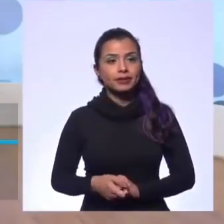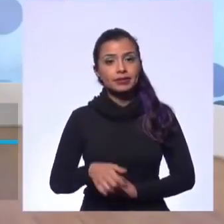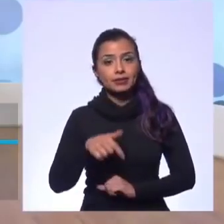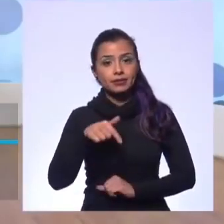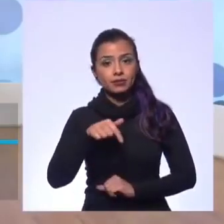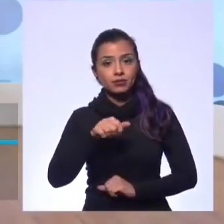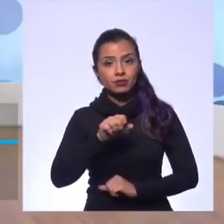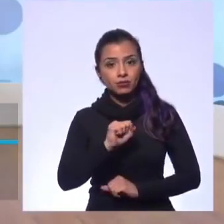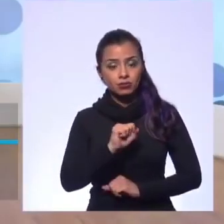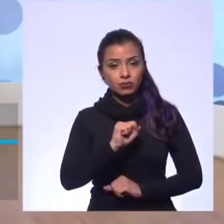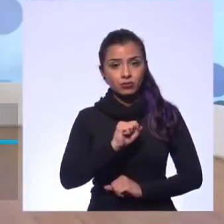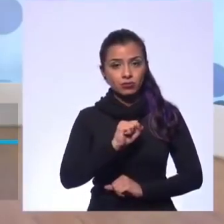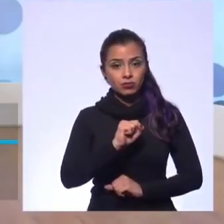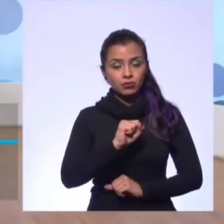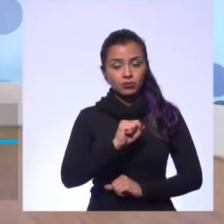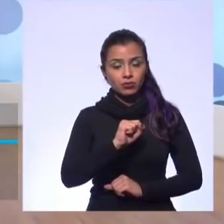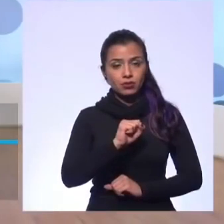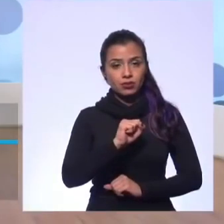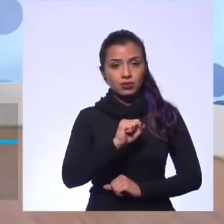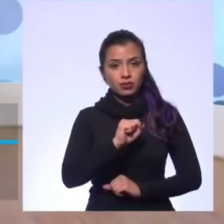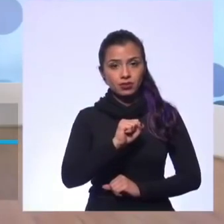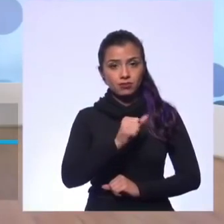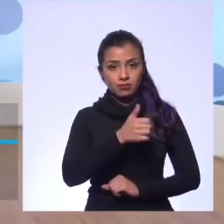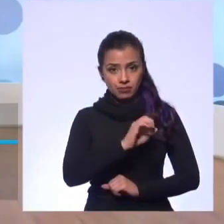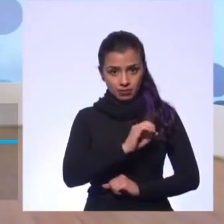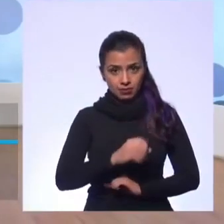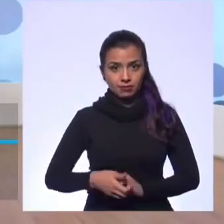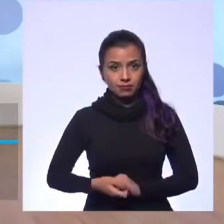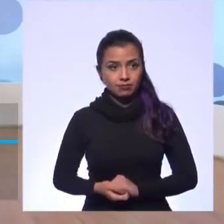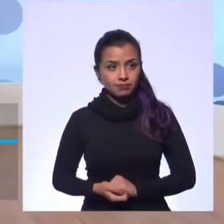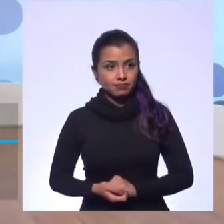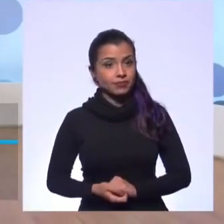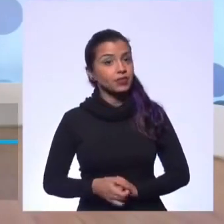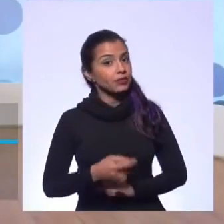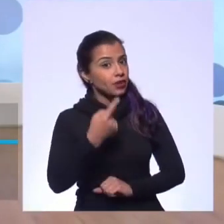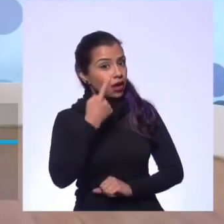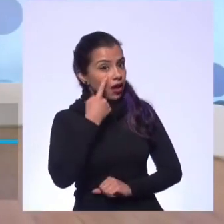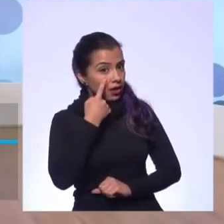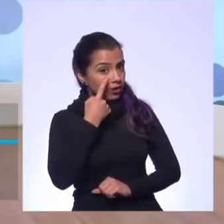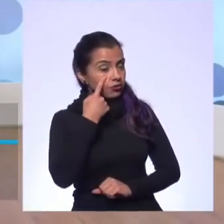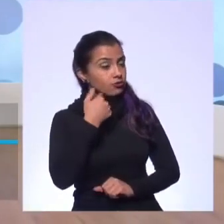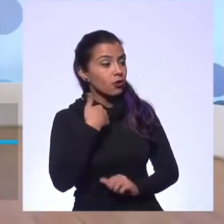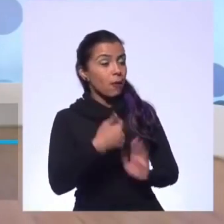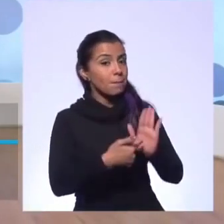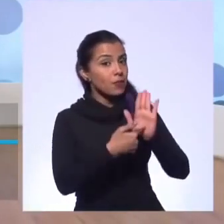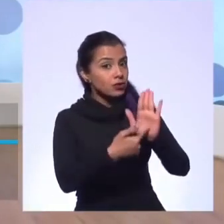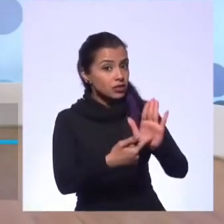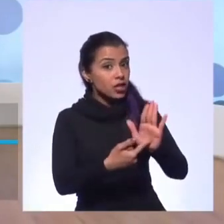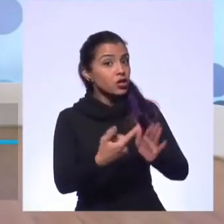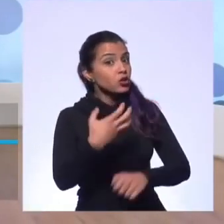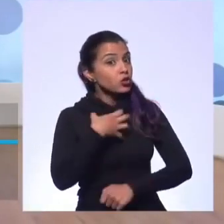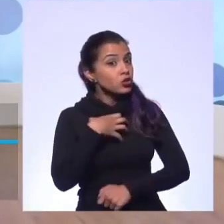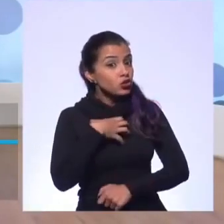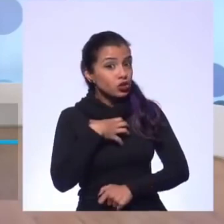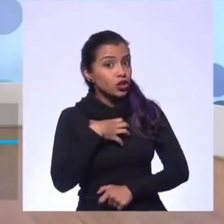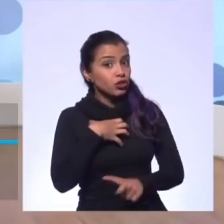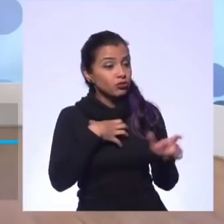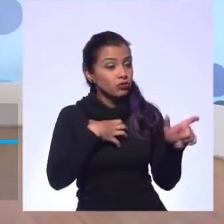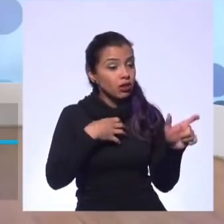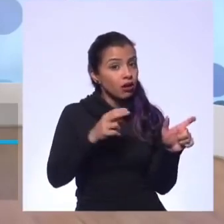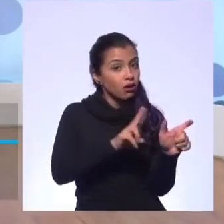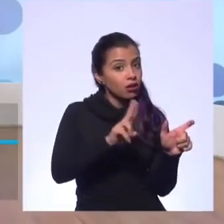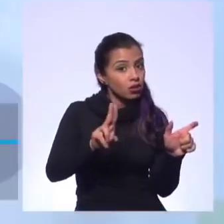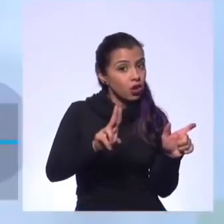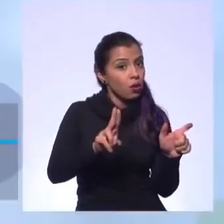and 10. Mas não escreveram. Não, colocaram só os números. Gente, eu coloquei aí na tela como é que é para escrever. Vocês têm que escrever as palavras, não colocar só números, senão